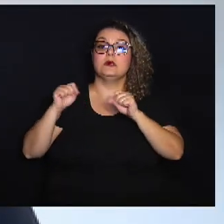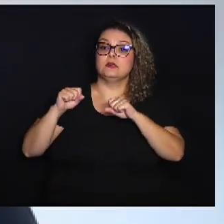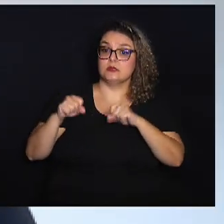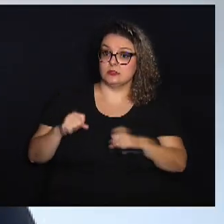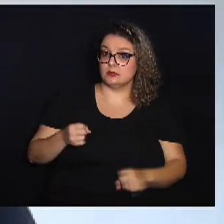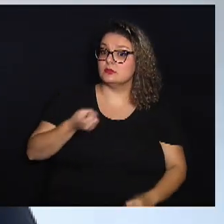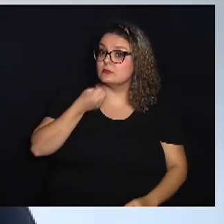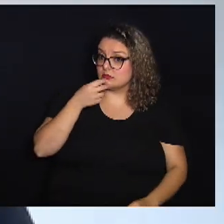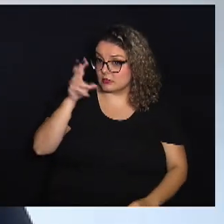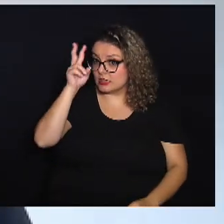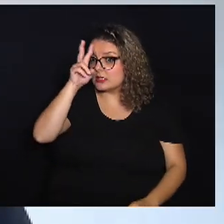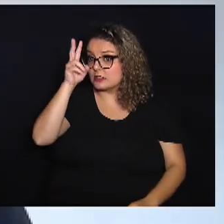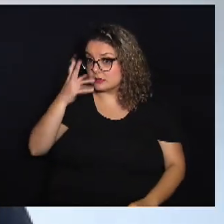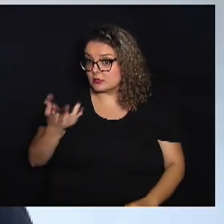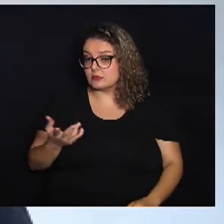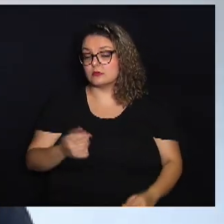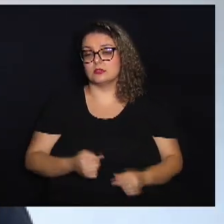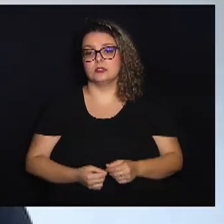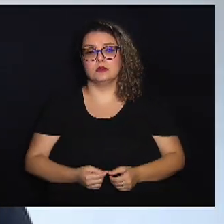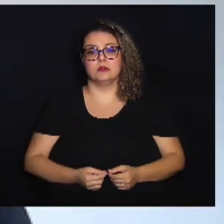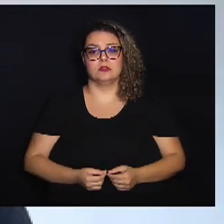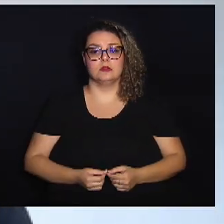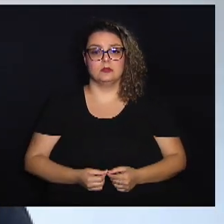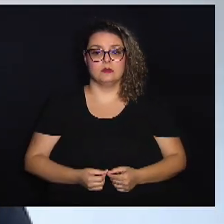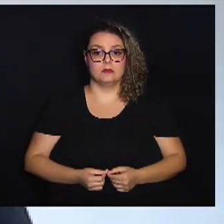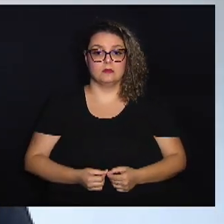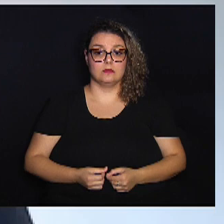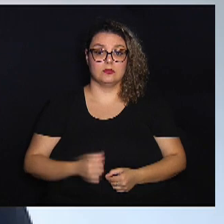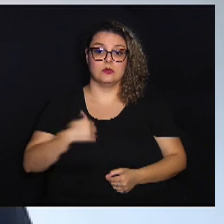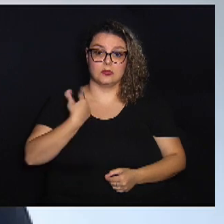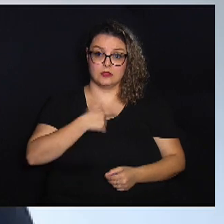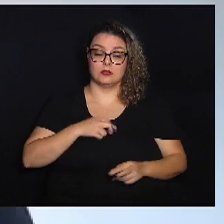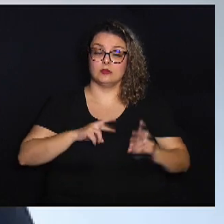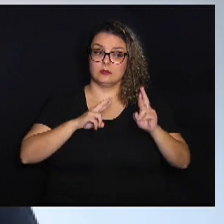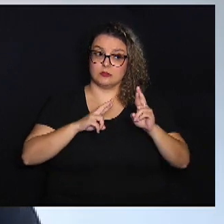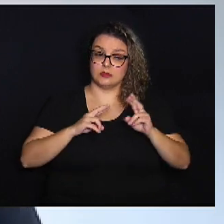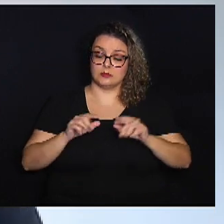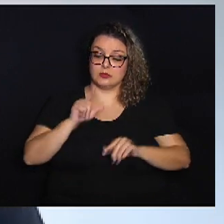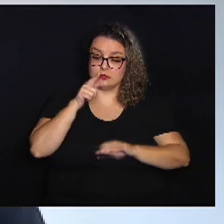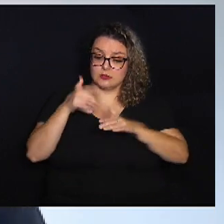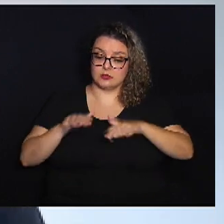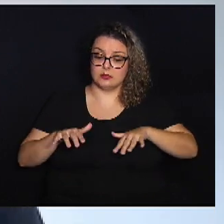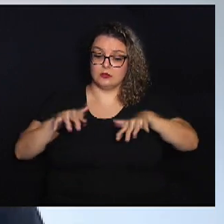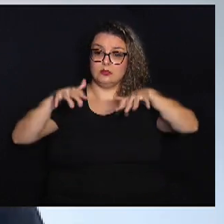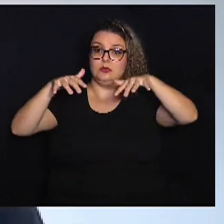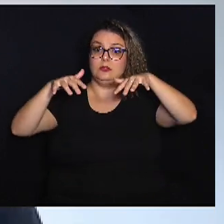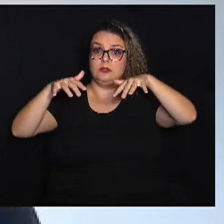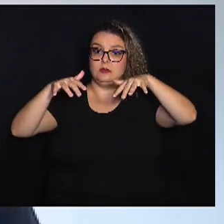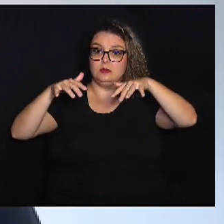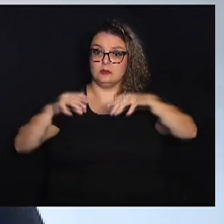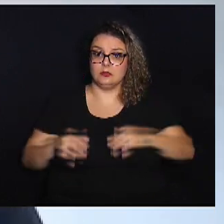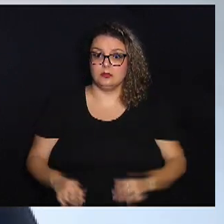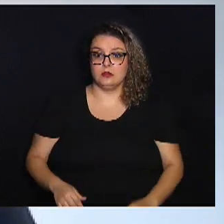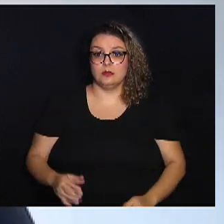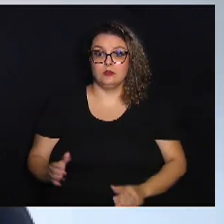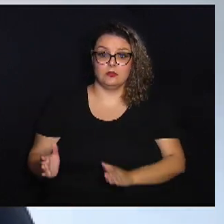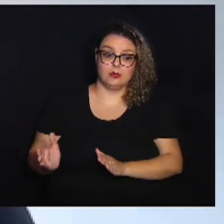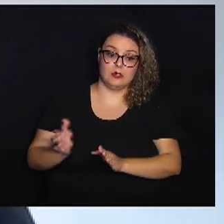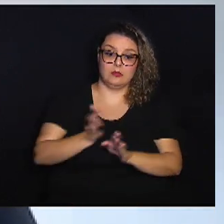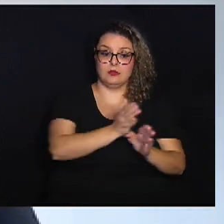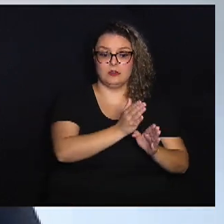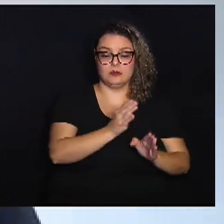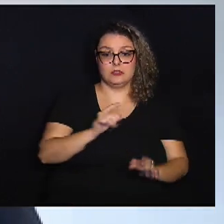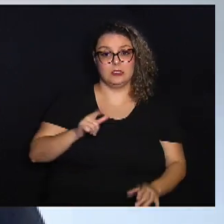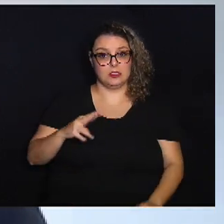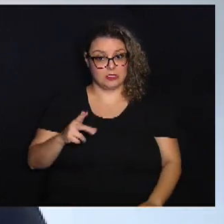Muito bem lembrado, porque a gente está com a perspectiva de subida dos oceanos, avanço da linha de costa. Então,